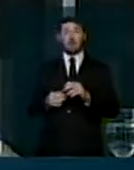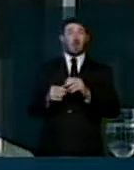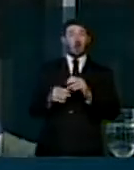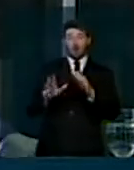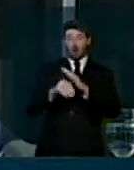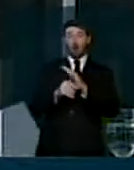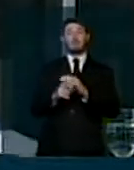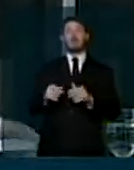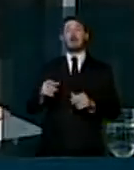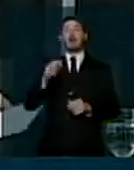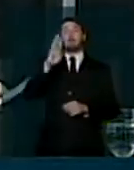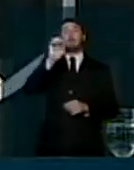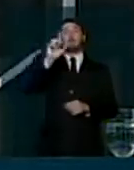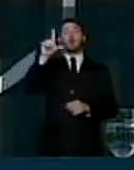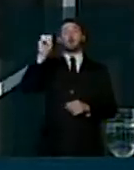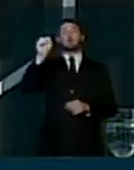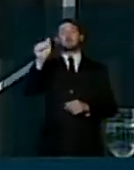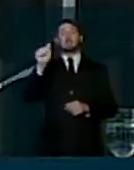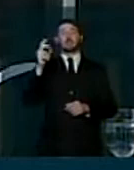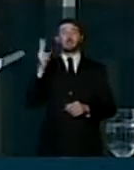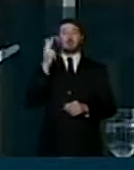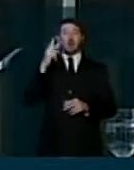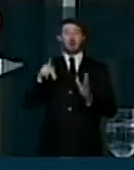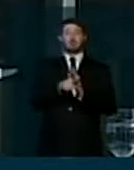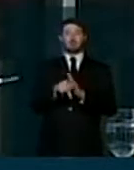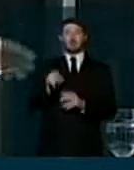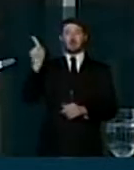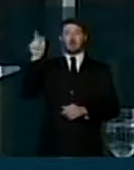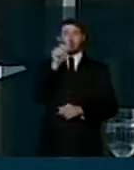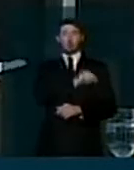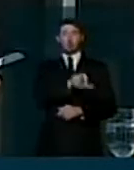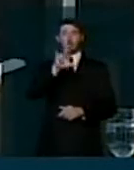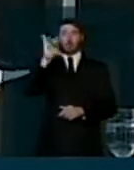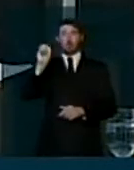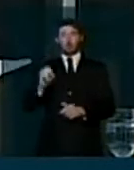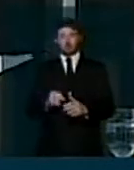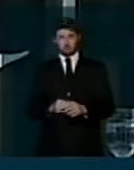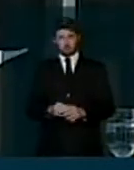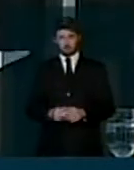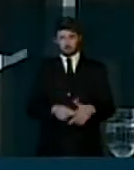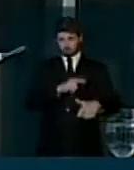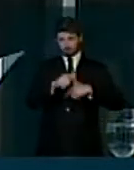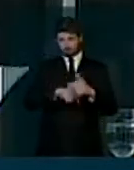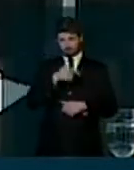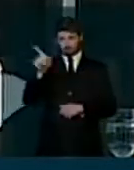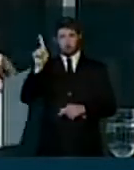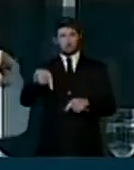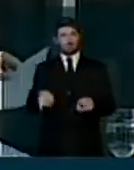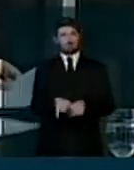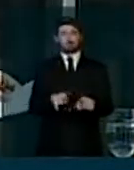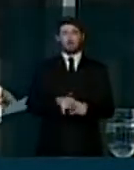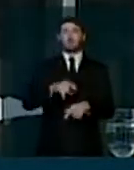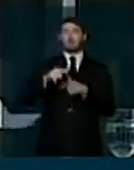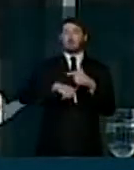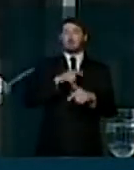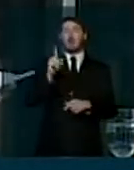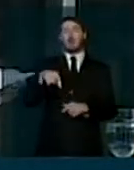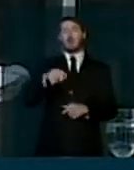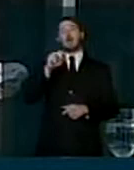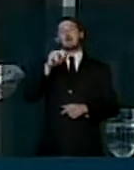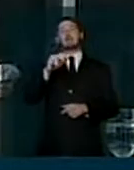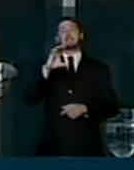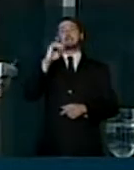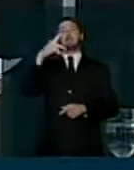e da Bolsa do Rio de Janeiro. Outro trabalho, senhor presidente, é a CPI do Cachoeira, que